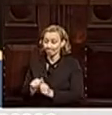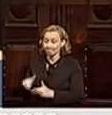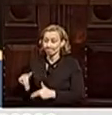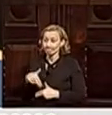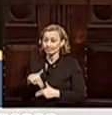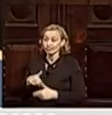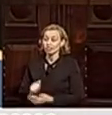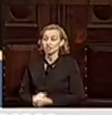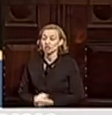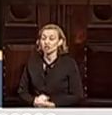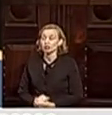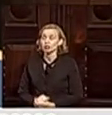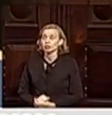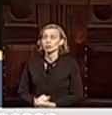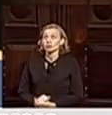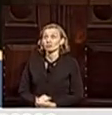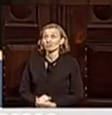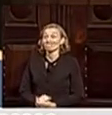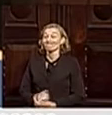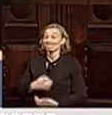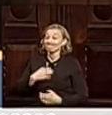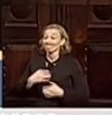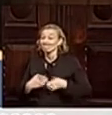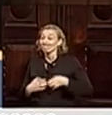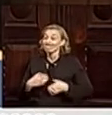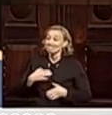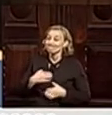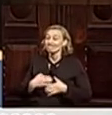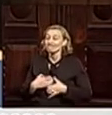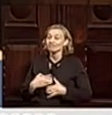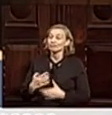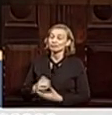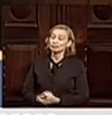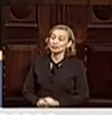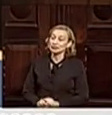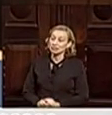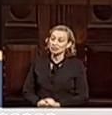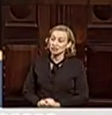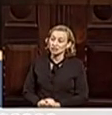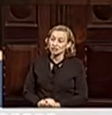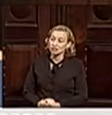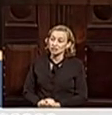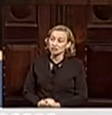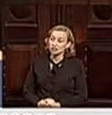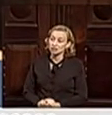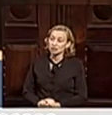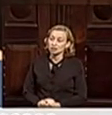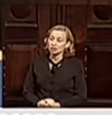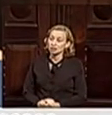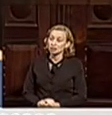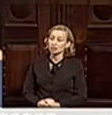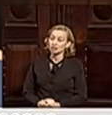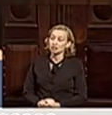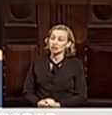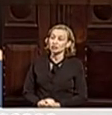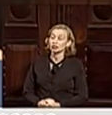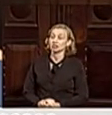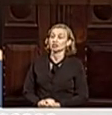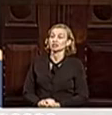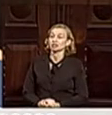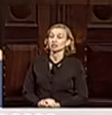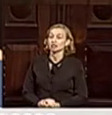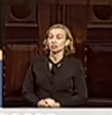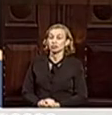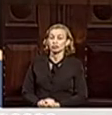que fiquei bastante incomodado com a petição encaminhada pela Procuradoria dessa casa